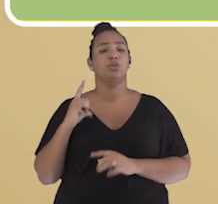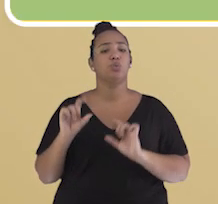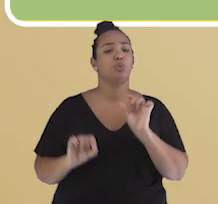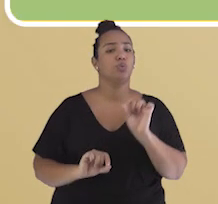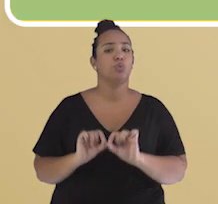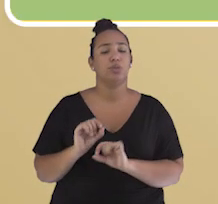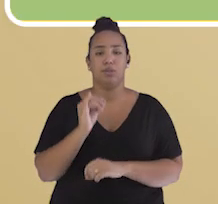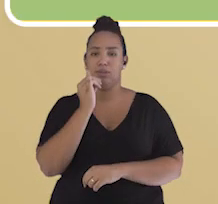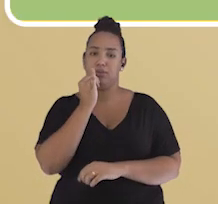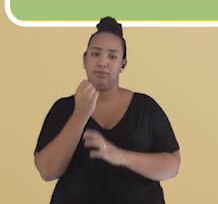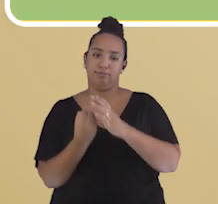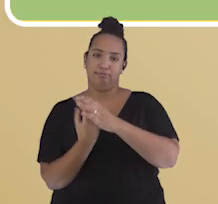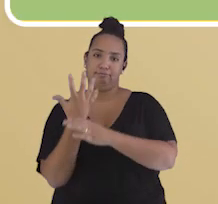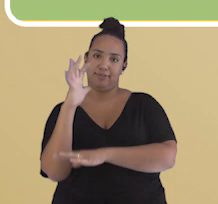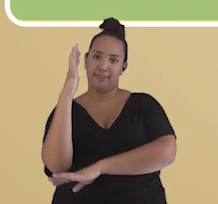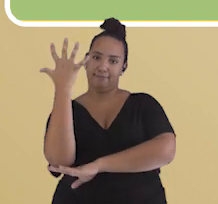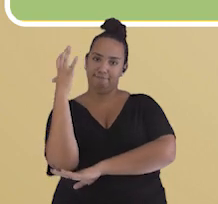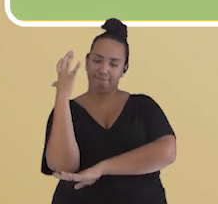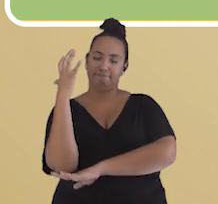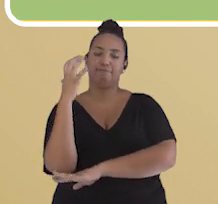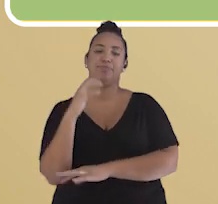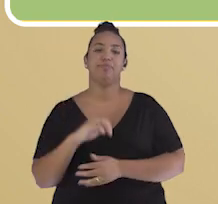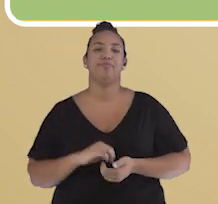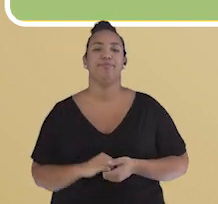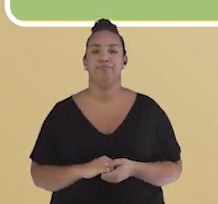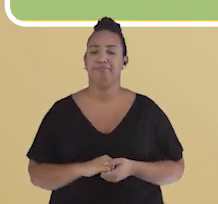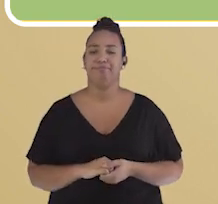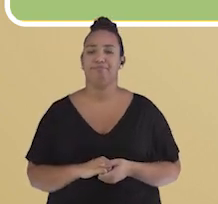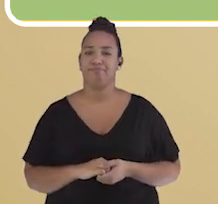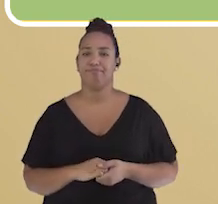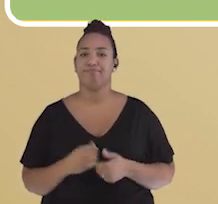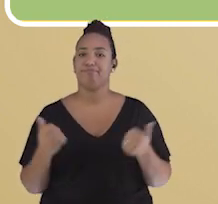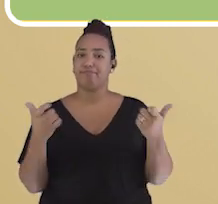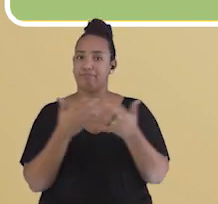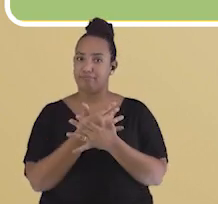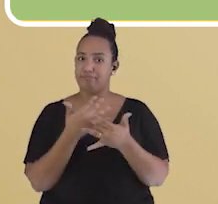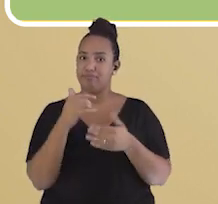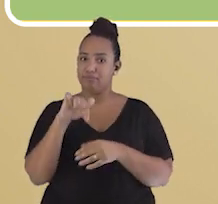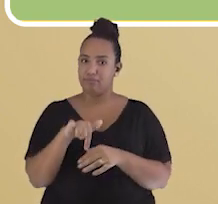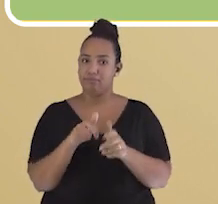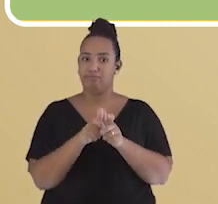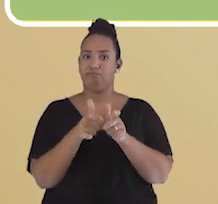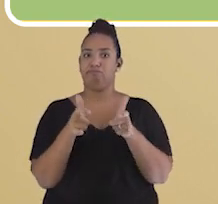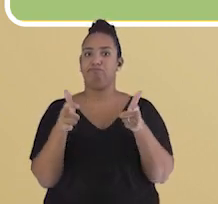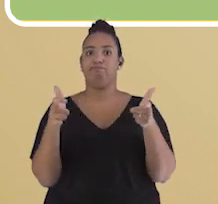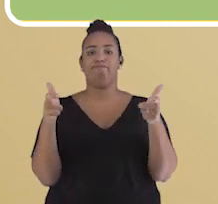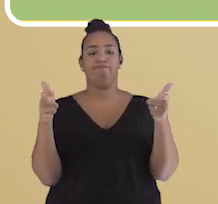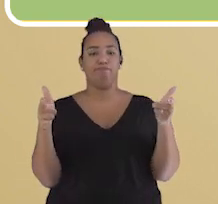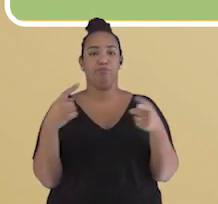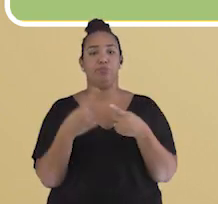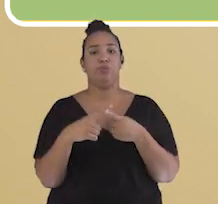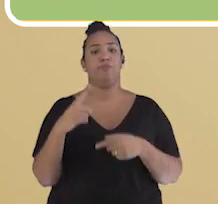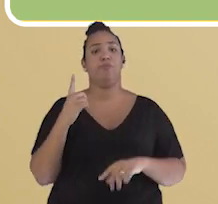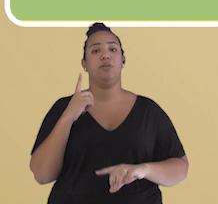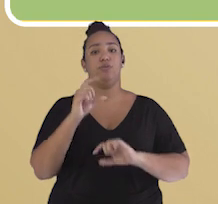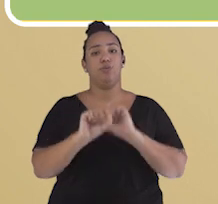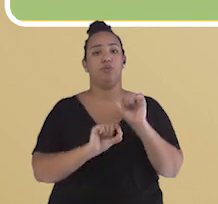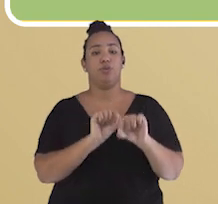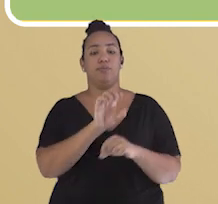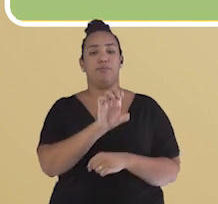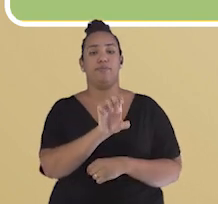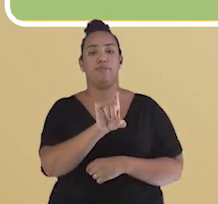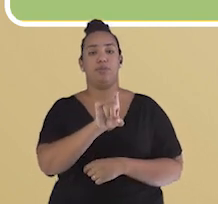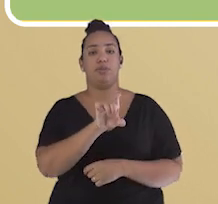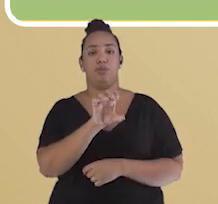nesta imagem temos prédios, uma rua movimentada, uma infraestrutura organizada, mas o que será que havia antes